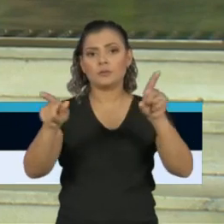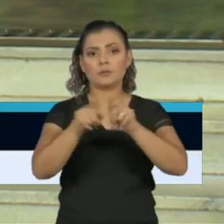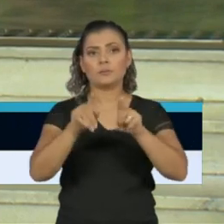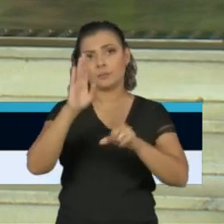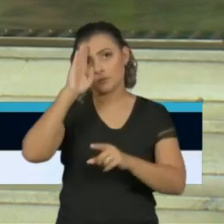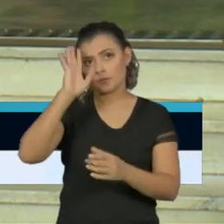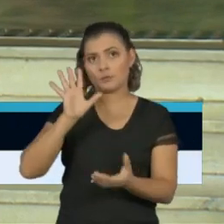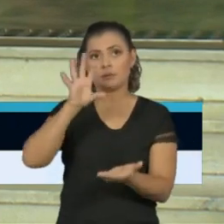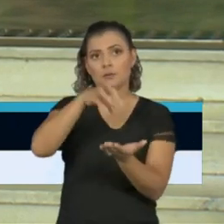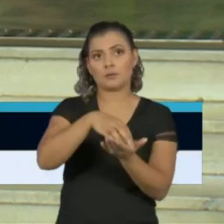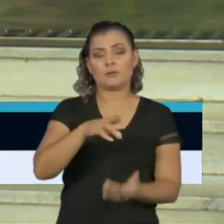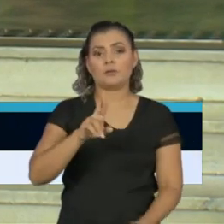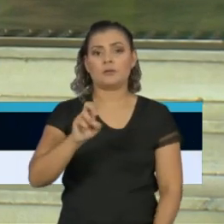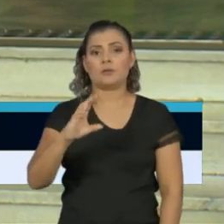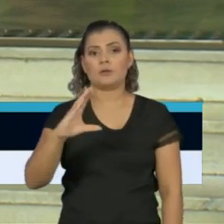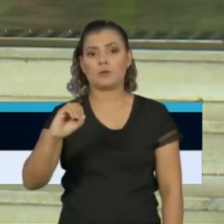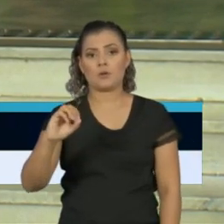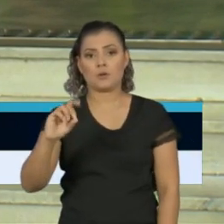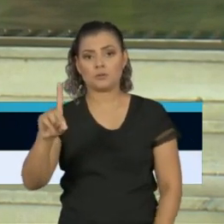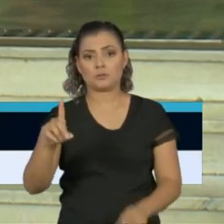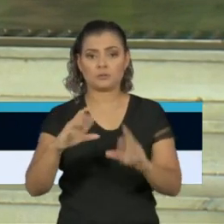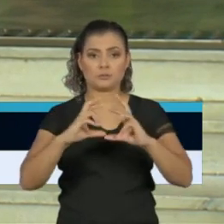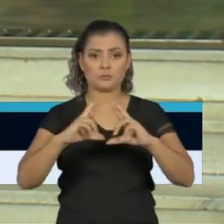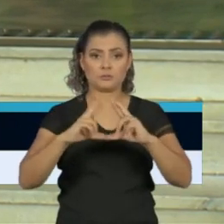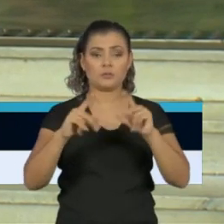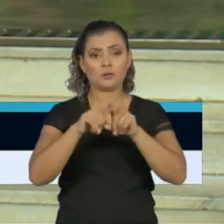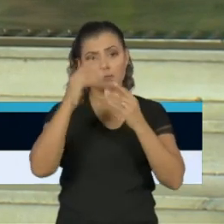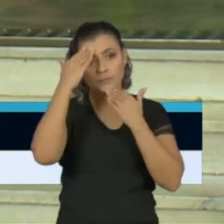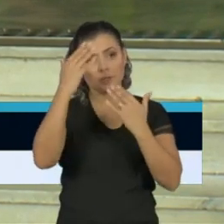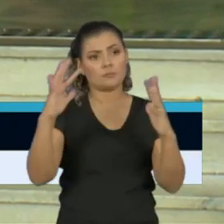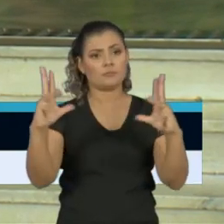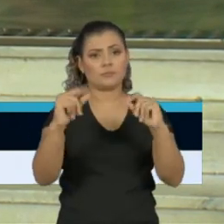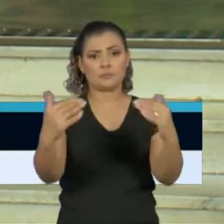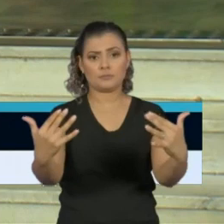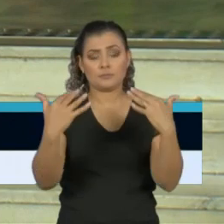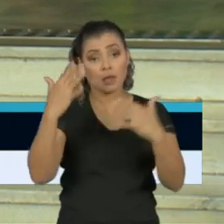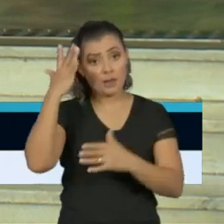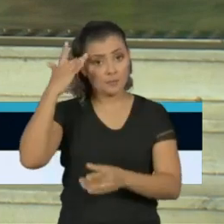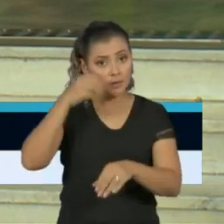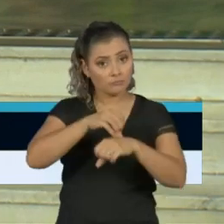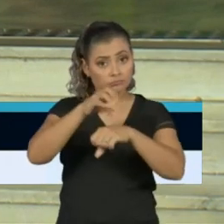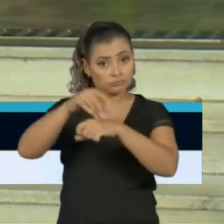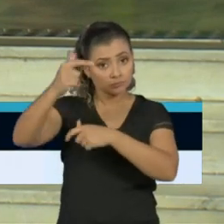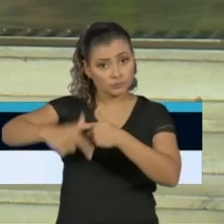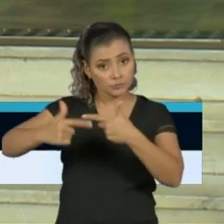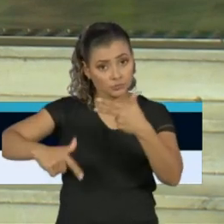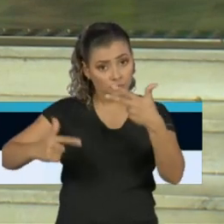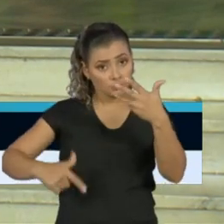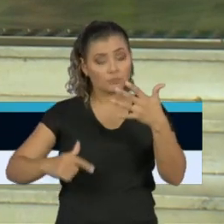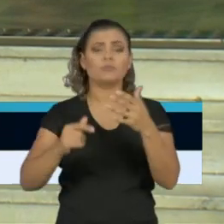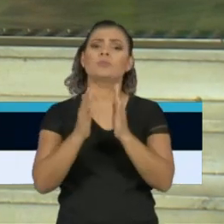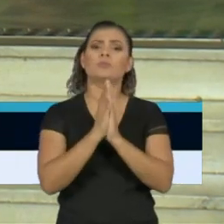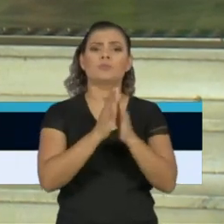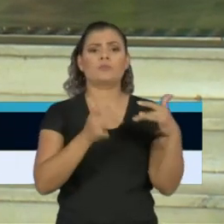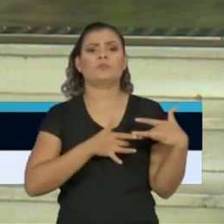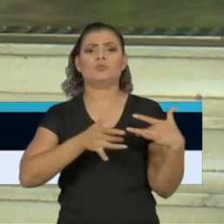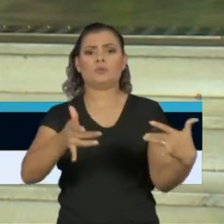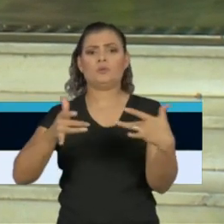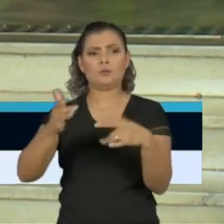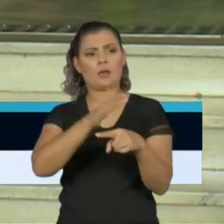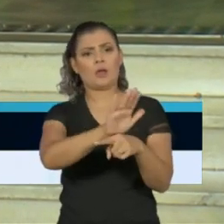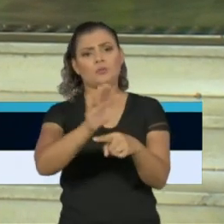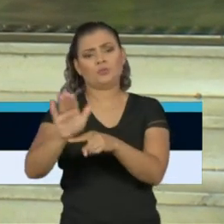é a TV Record. Agradeço a presença de todos. Amanhã teremos novos informes. Por favor, seja solidário